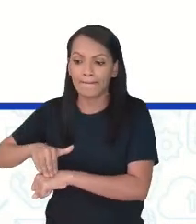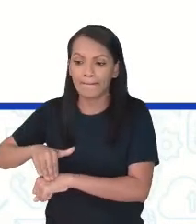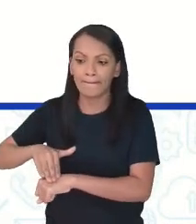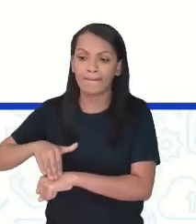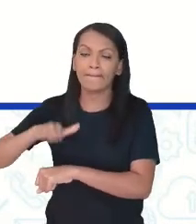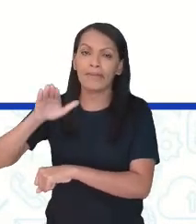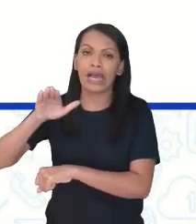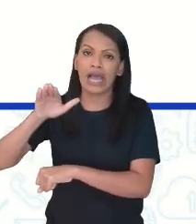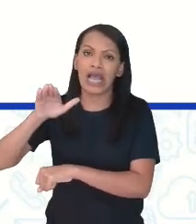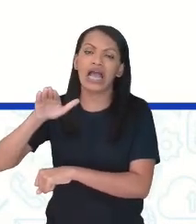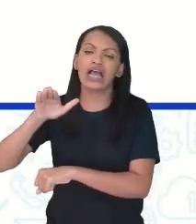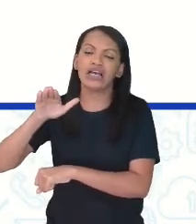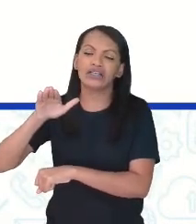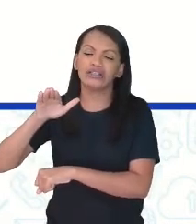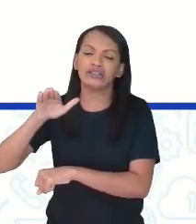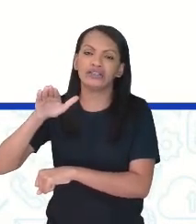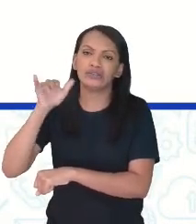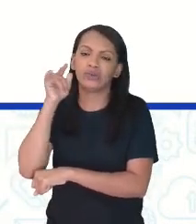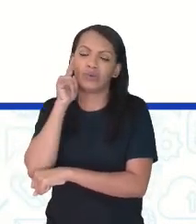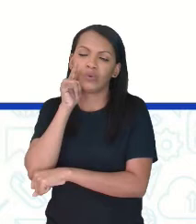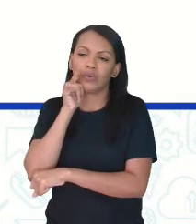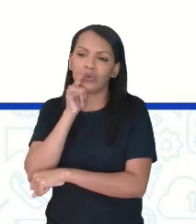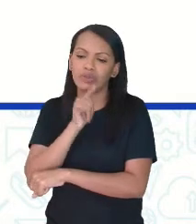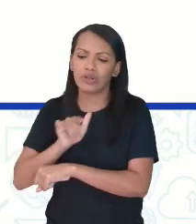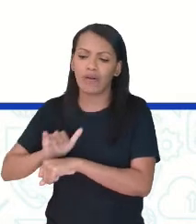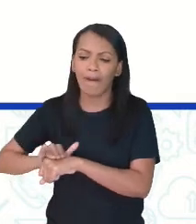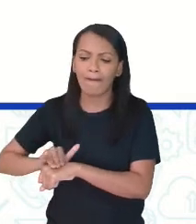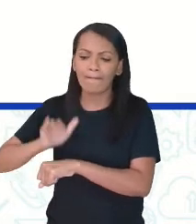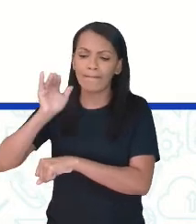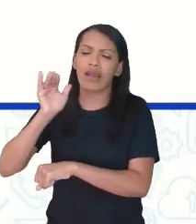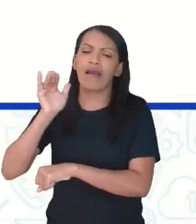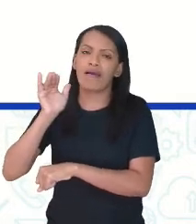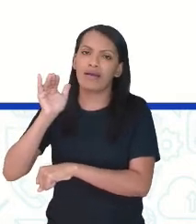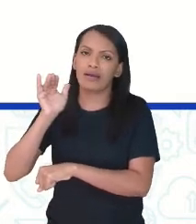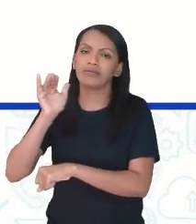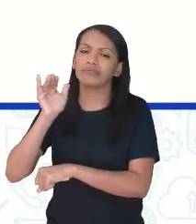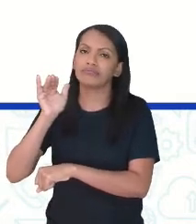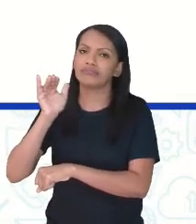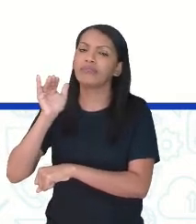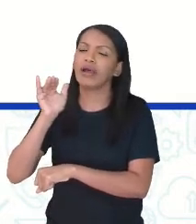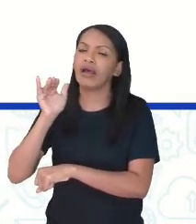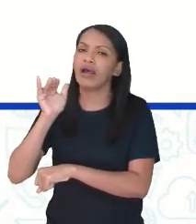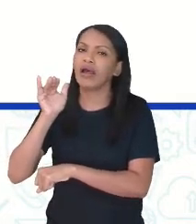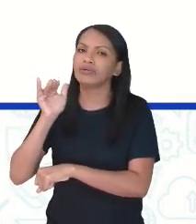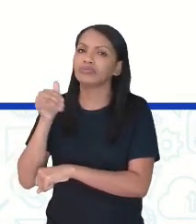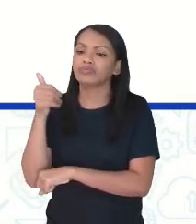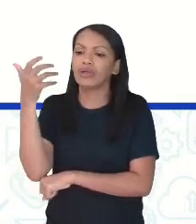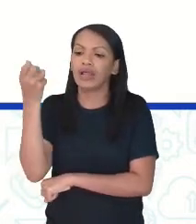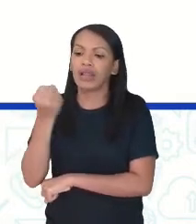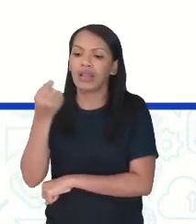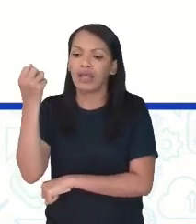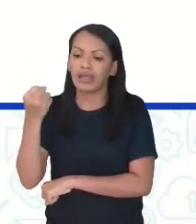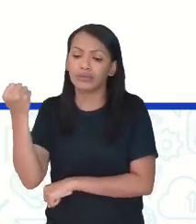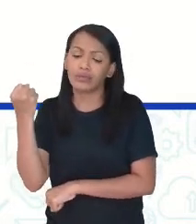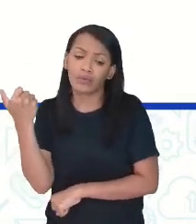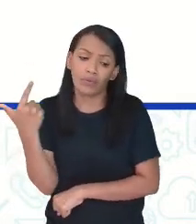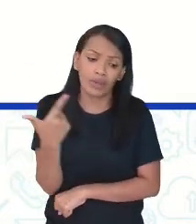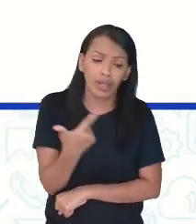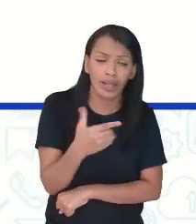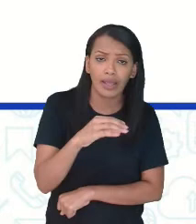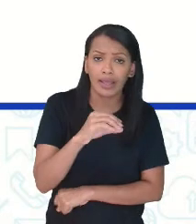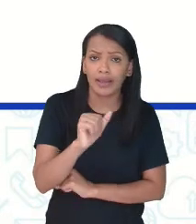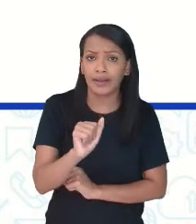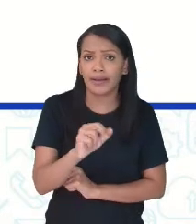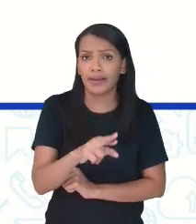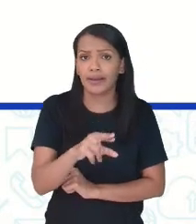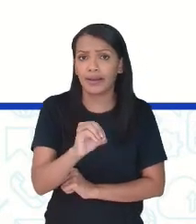mais que Carol. Então, a quantidade de leite arrecadado por Lara é a quantidade